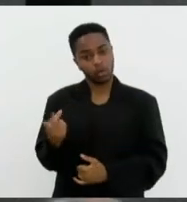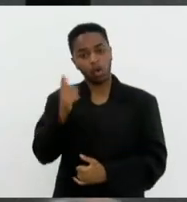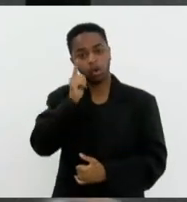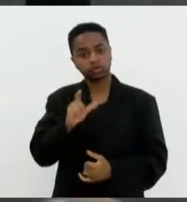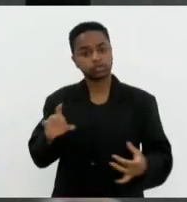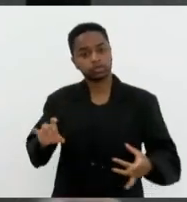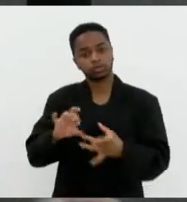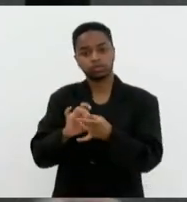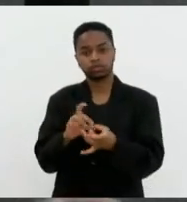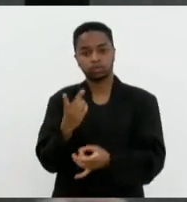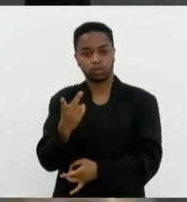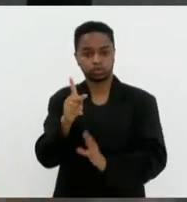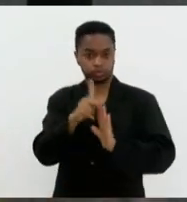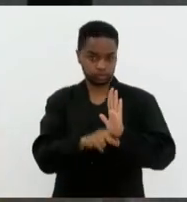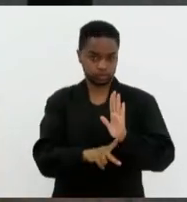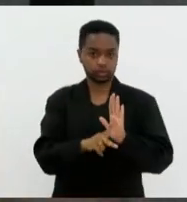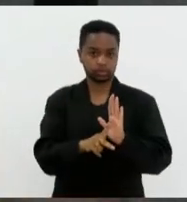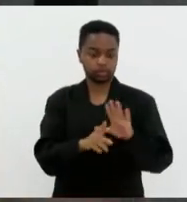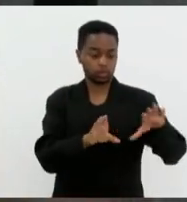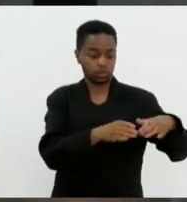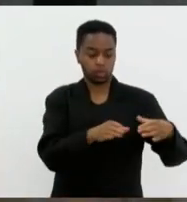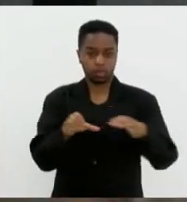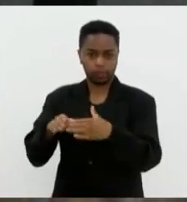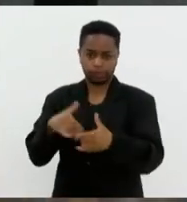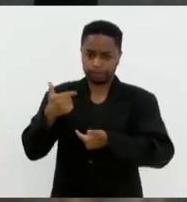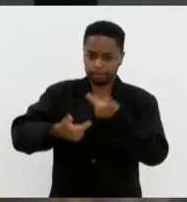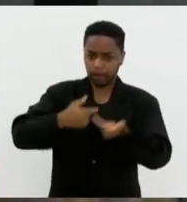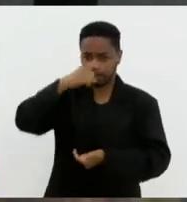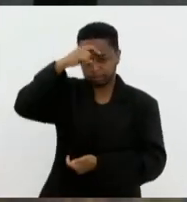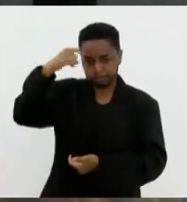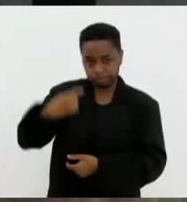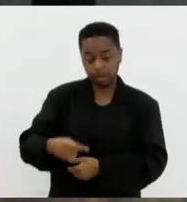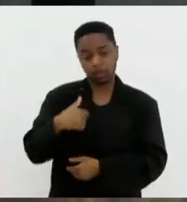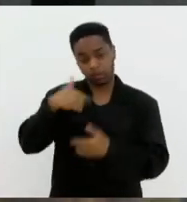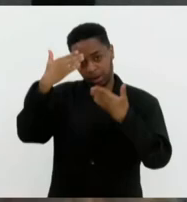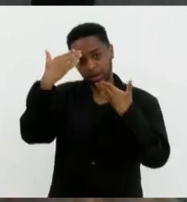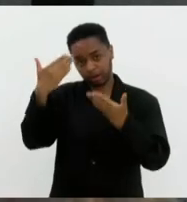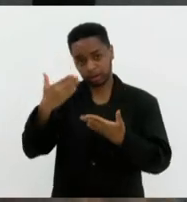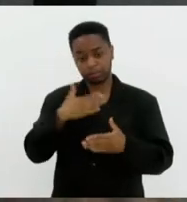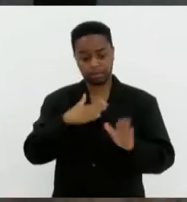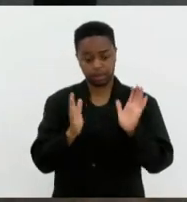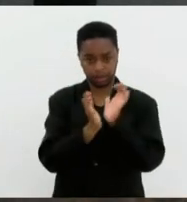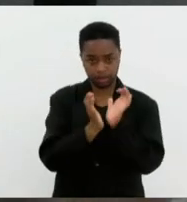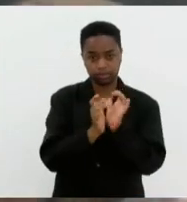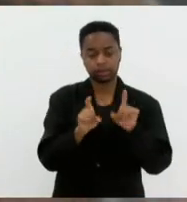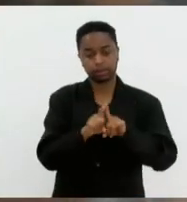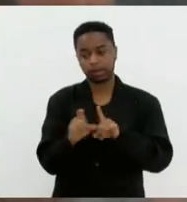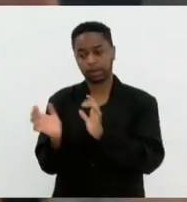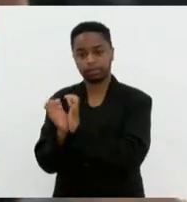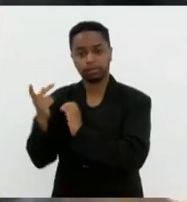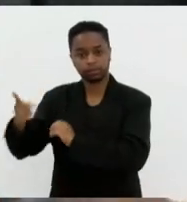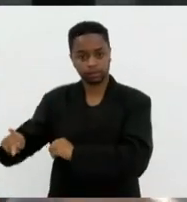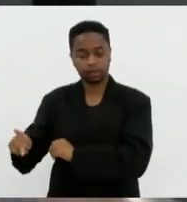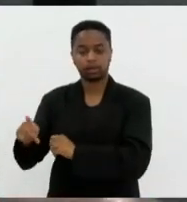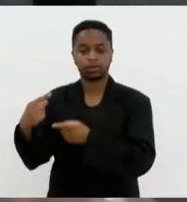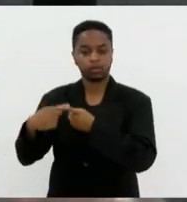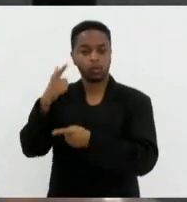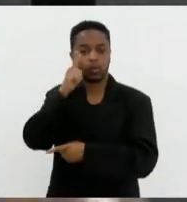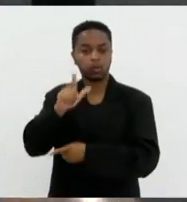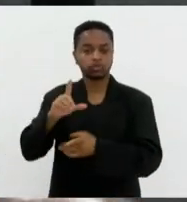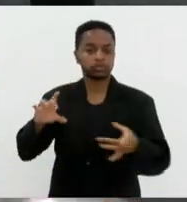os dois, não só. As duas equipes trabalharam e eu agradeço a nossa equipe e a equipe da deputada Franciane